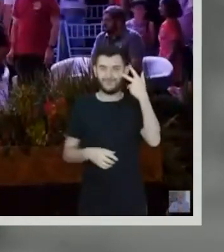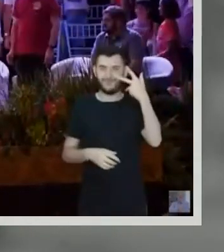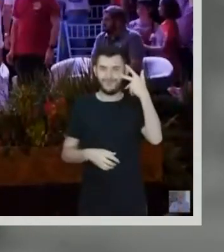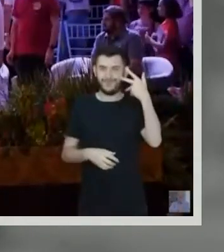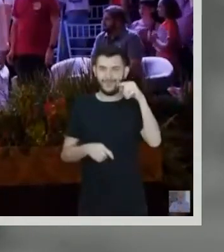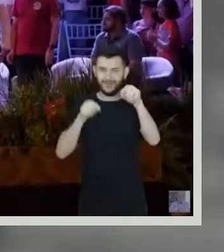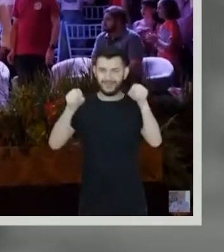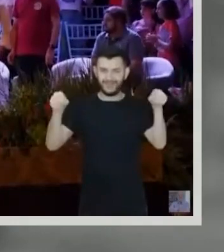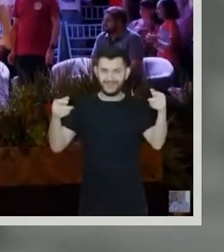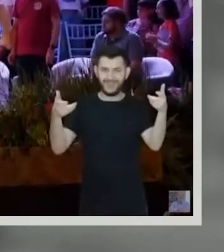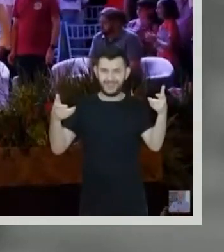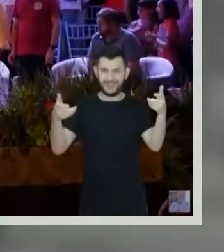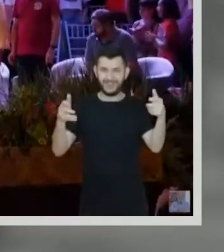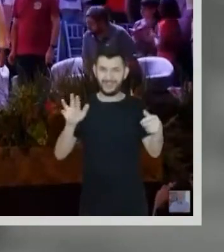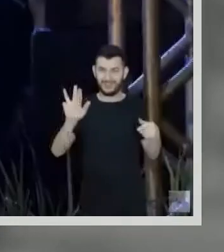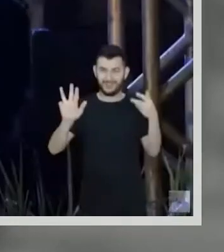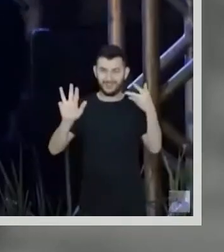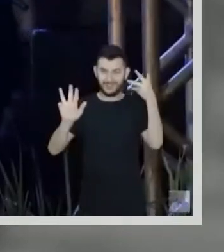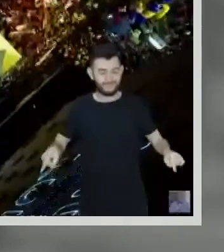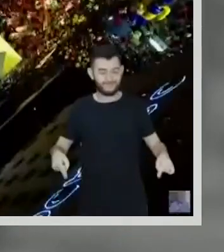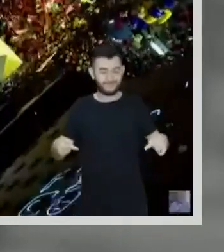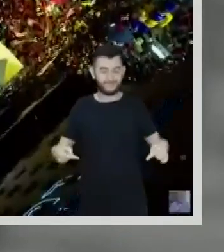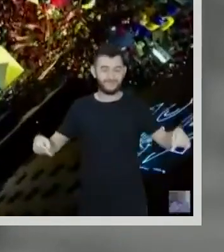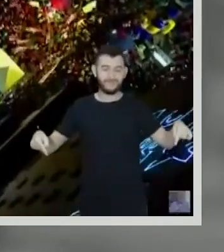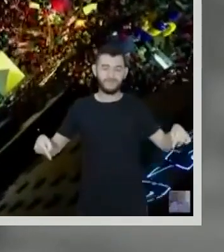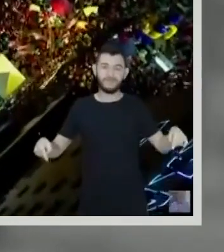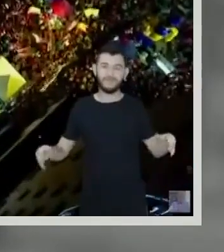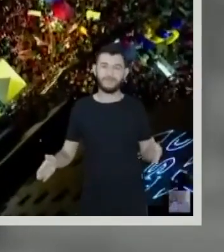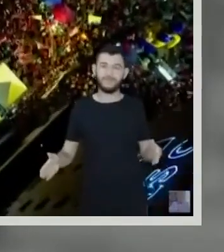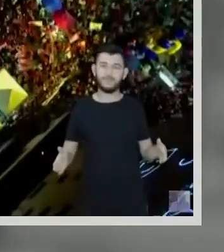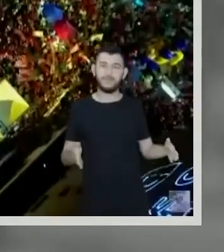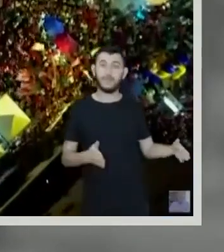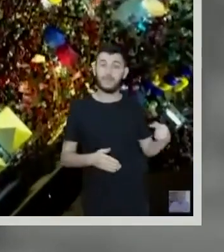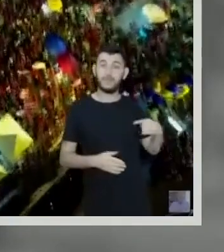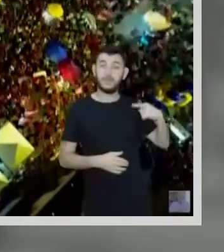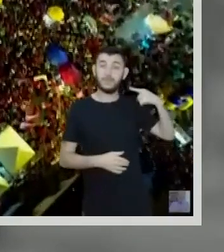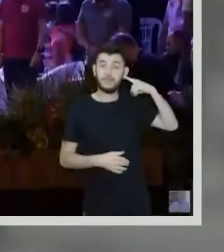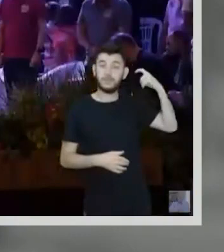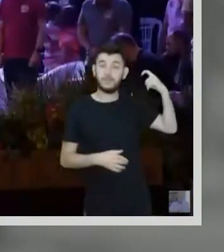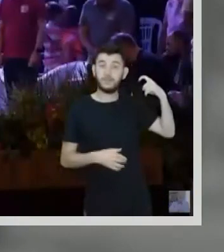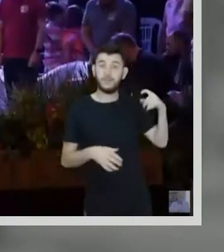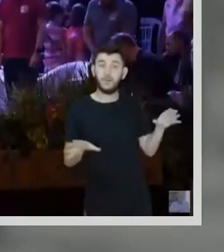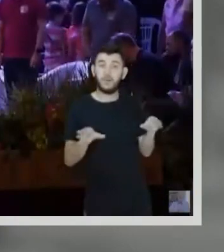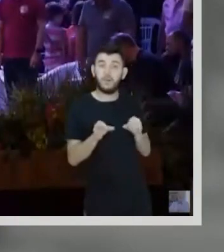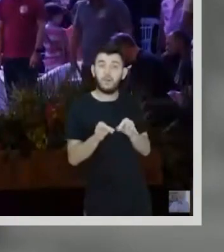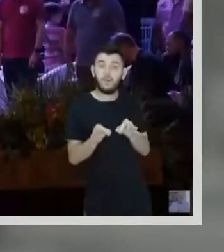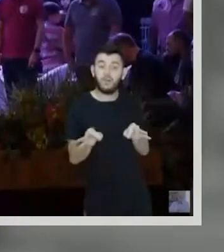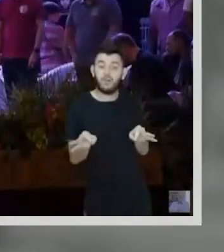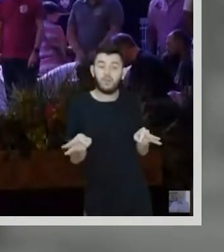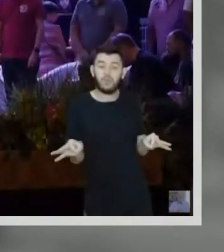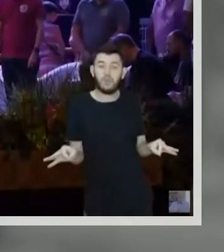Gomes agora tem mais eleitores convictos do que antes. O voto cristalizado do Ciro chegou perto